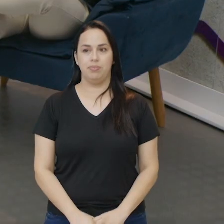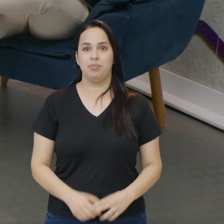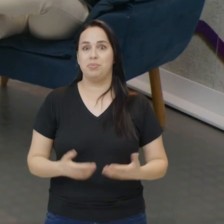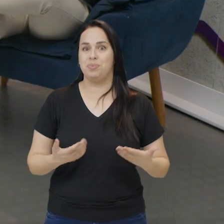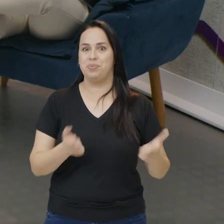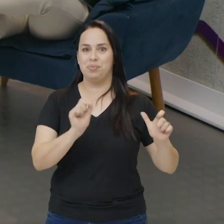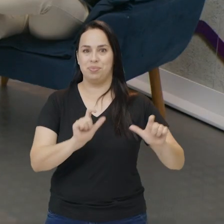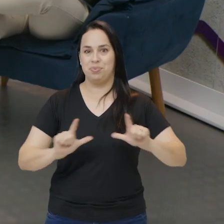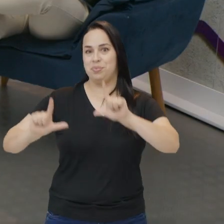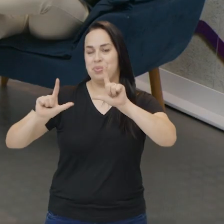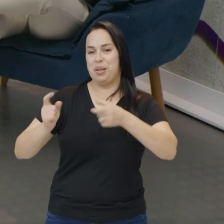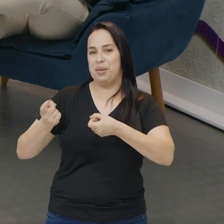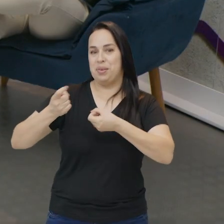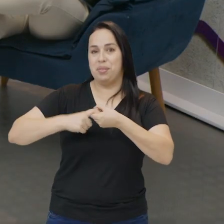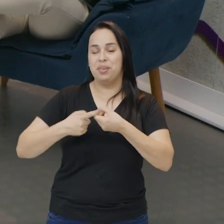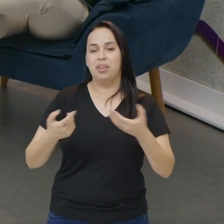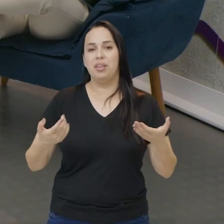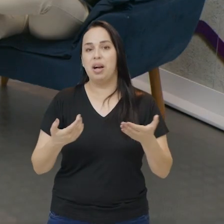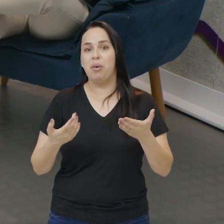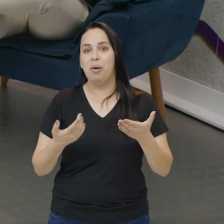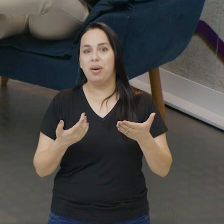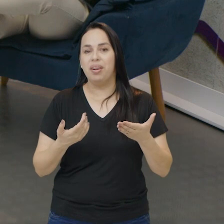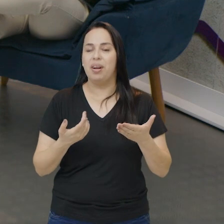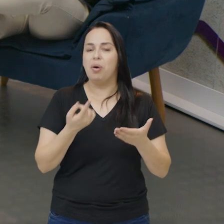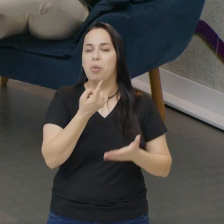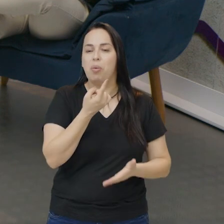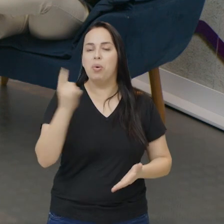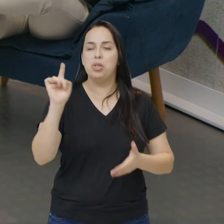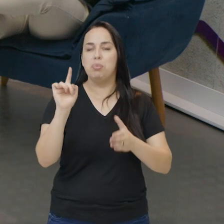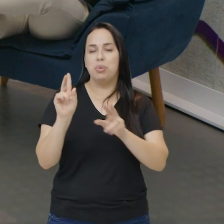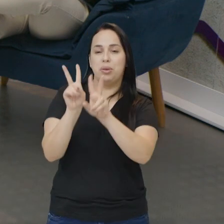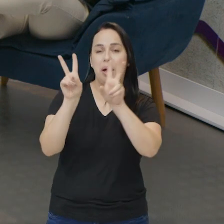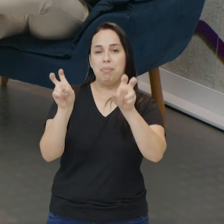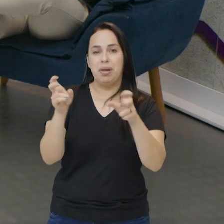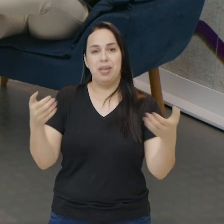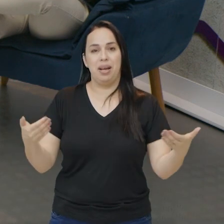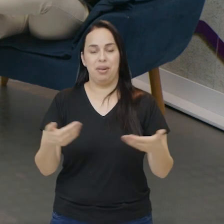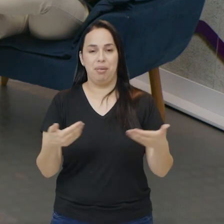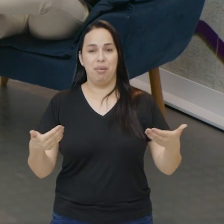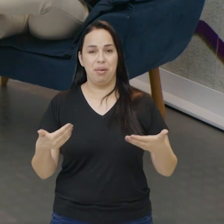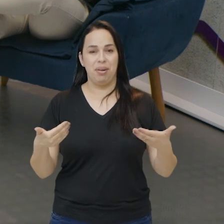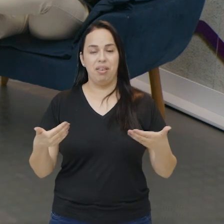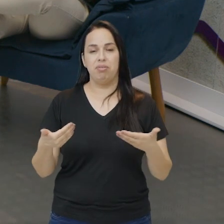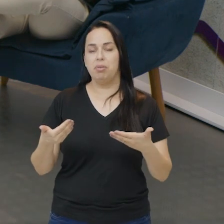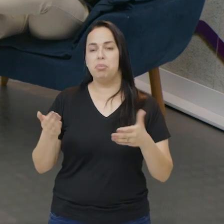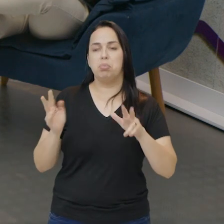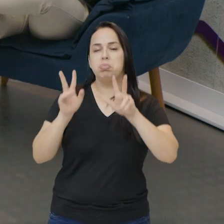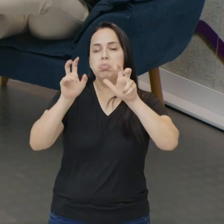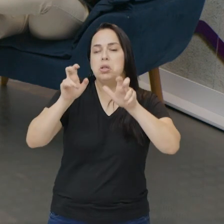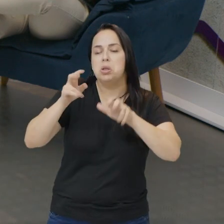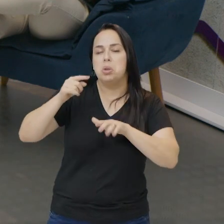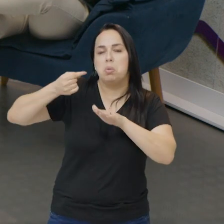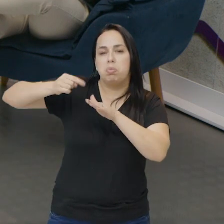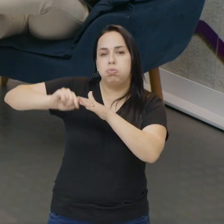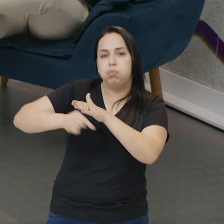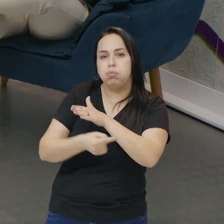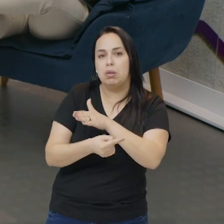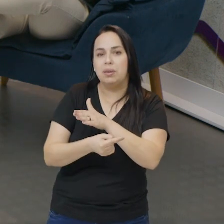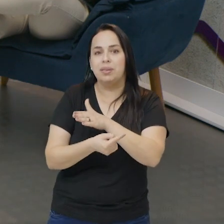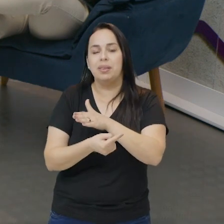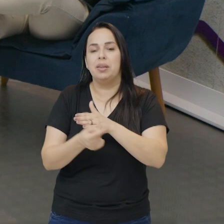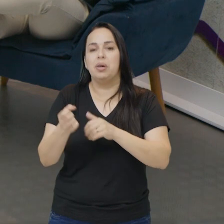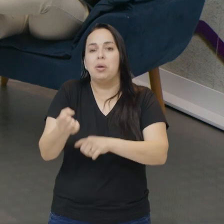Estamos de volta, chegamos à última estação do programa de hoje. E nesse bloco vamos aprofundar um pouco sobre os